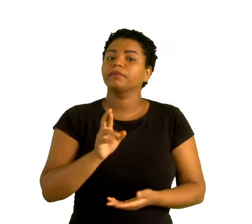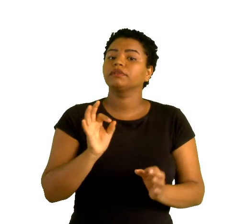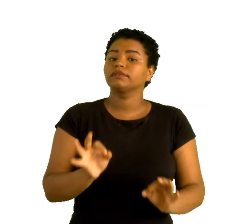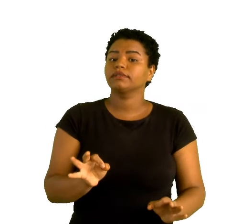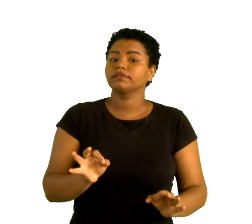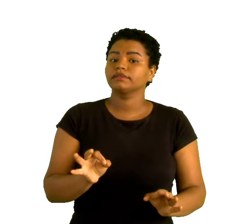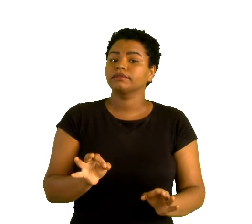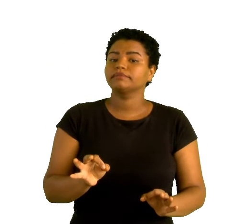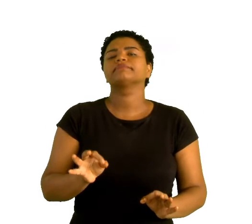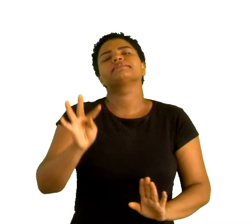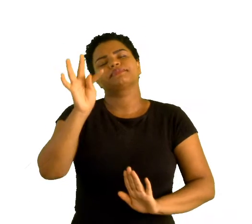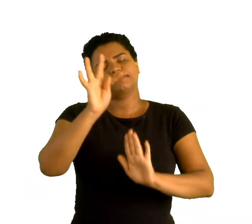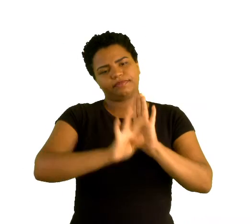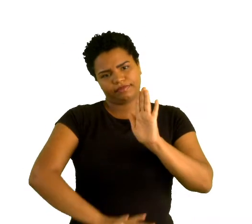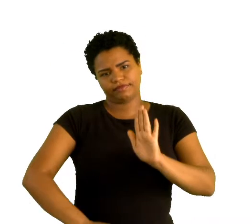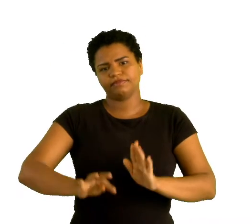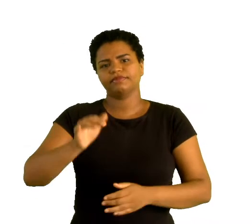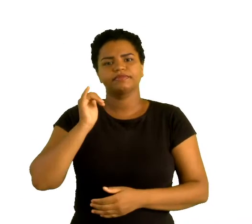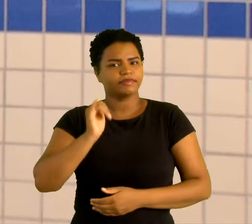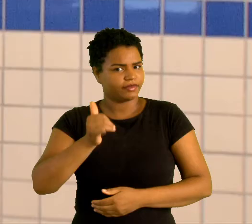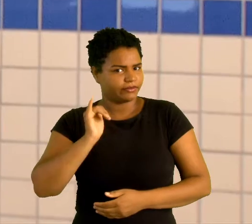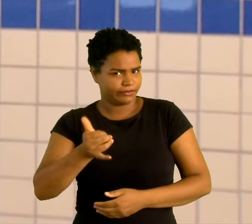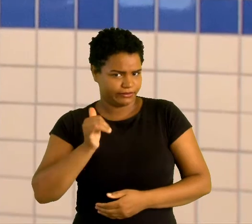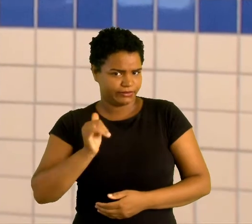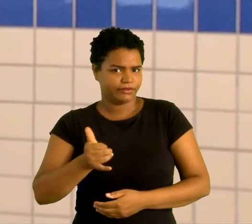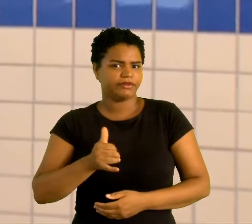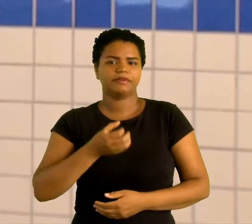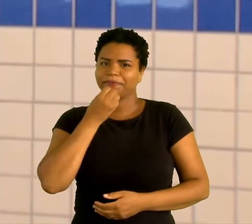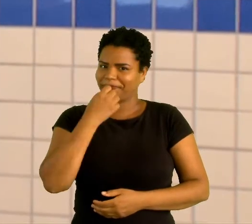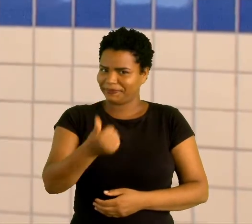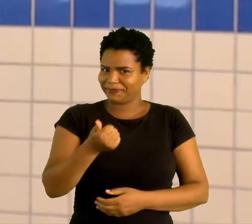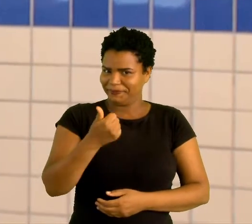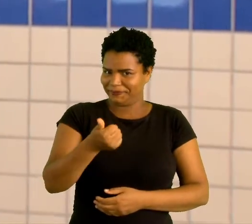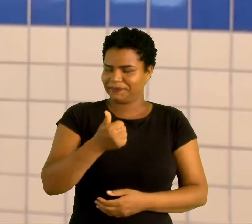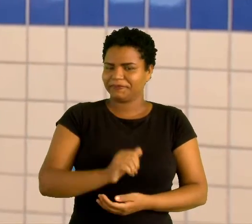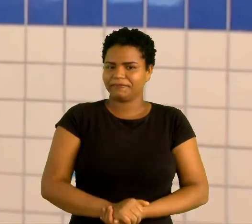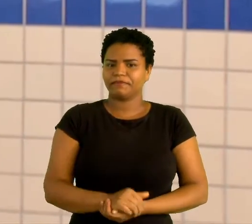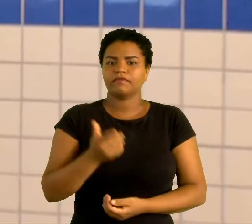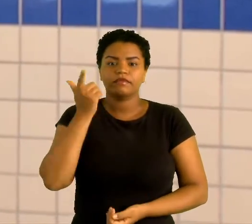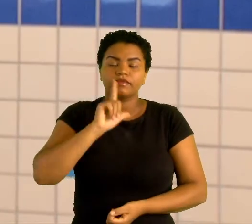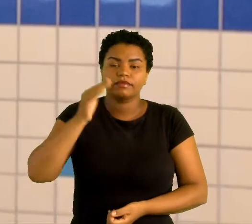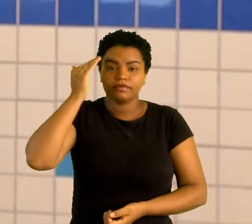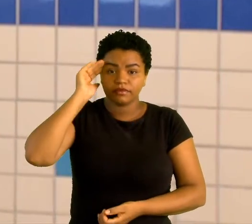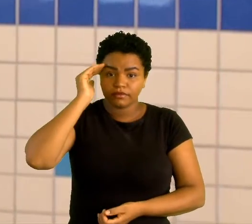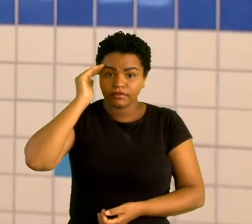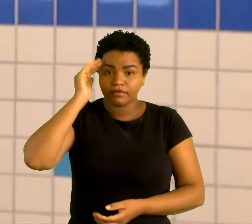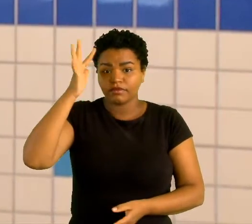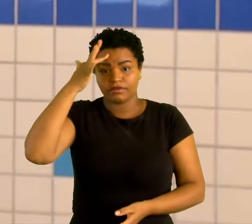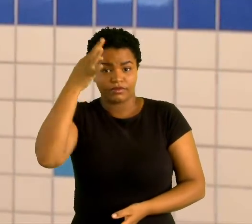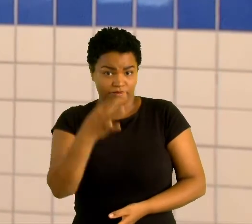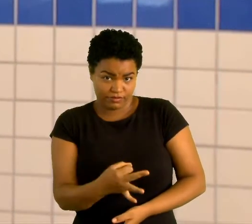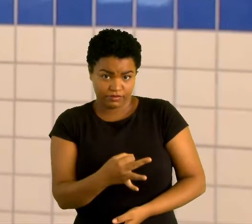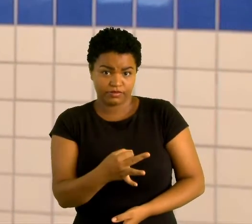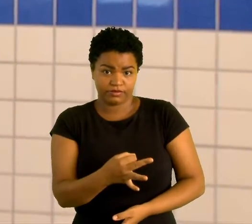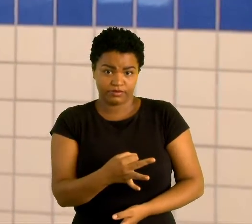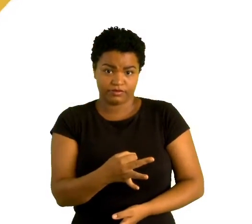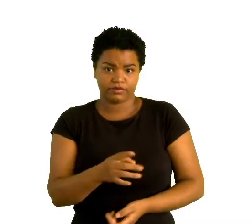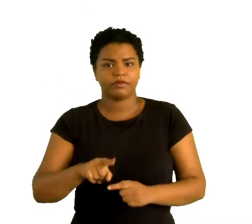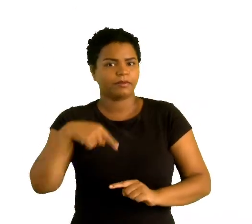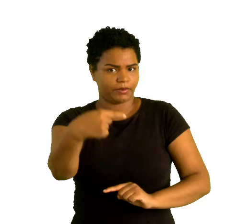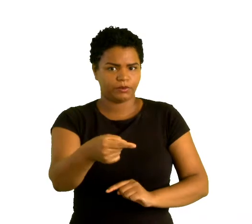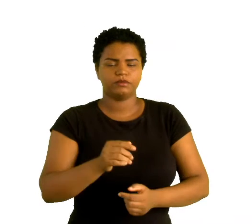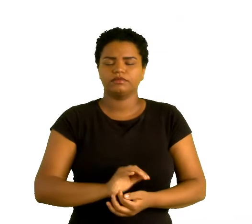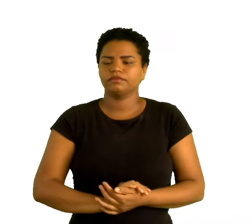Um texto narrativo. Muito bem. Conseguiram entender? Compreenderam? Vamos para a